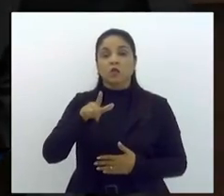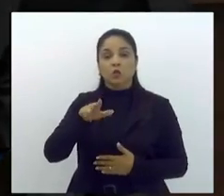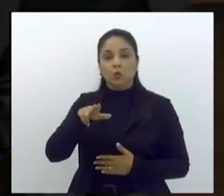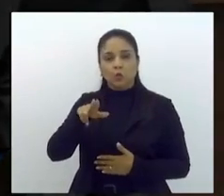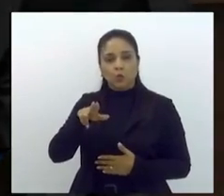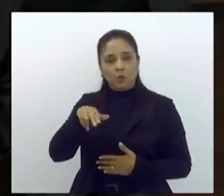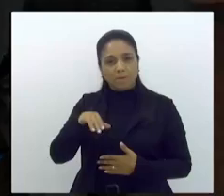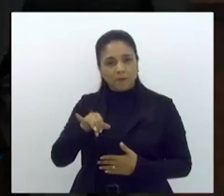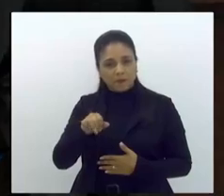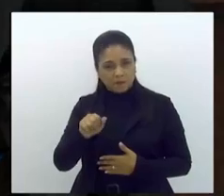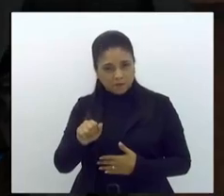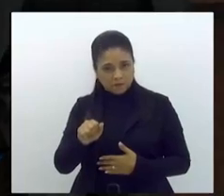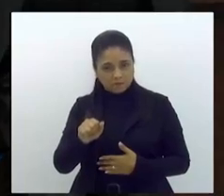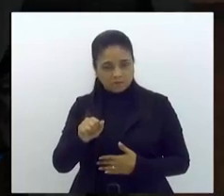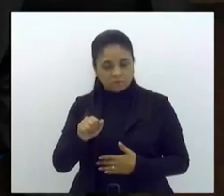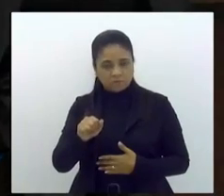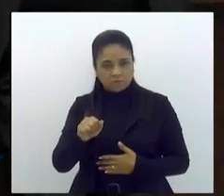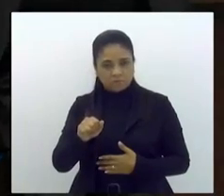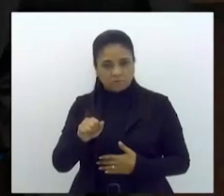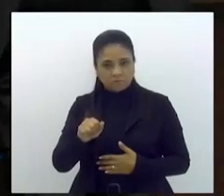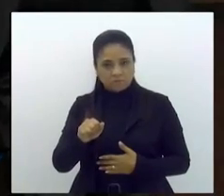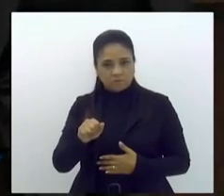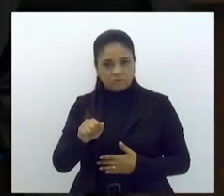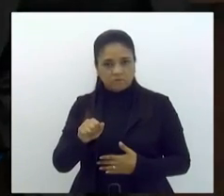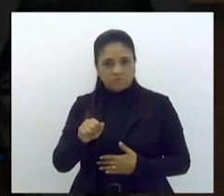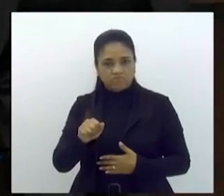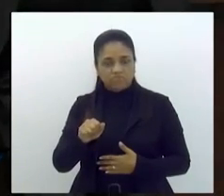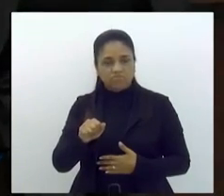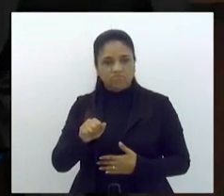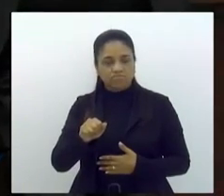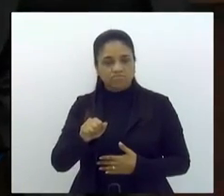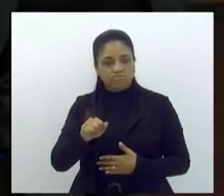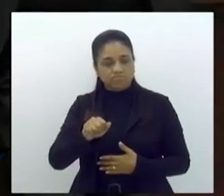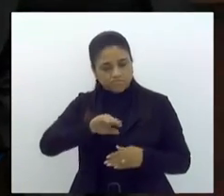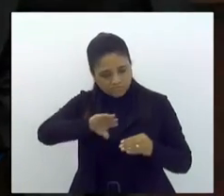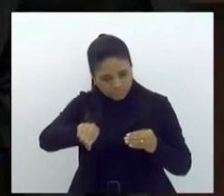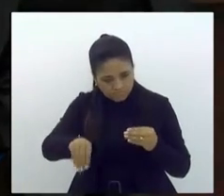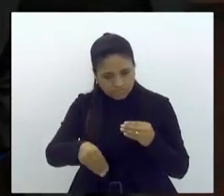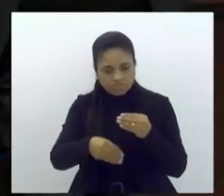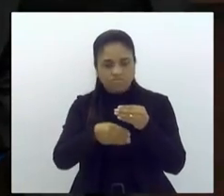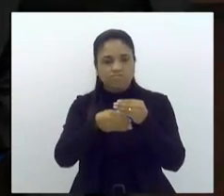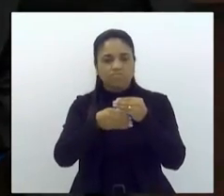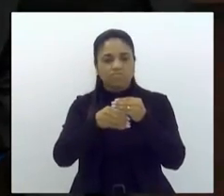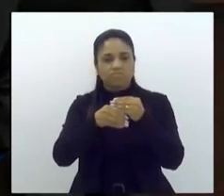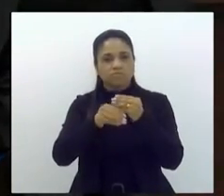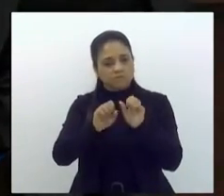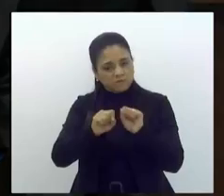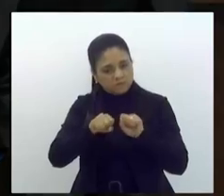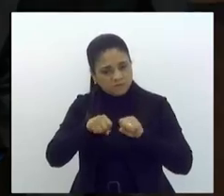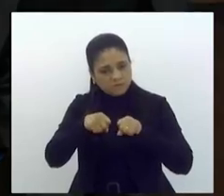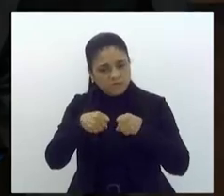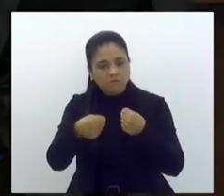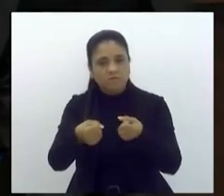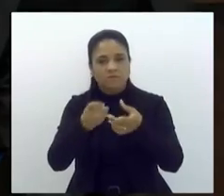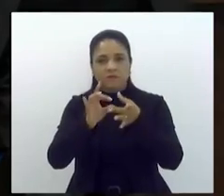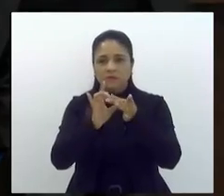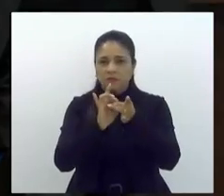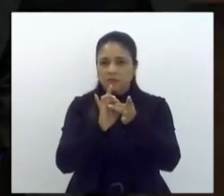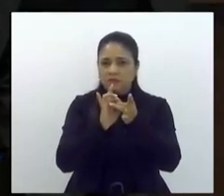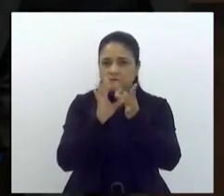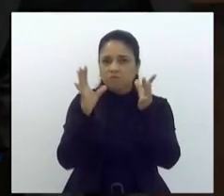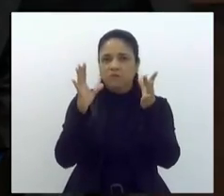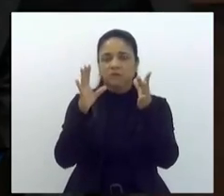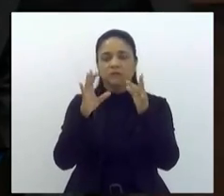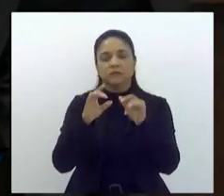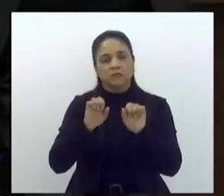para a gente reiterar a defesa da Democracia a defesa do seu mandato